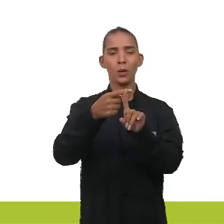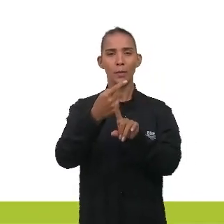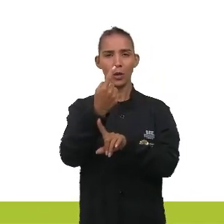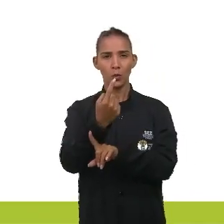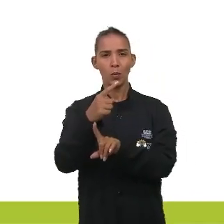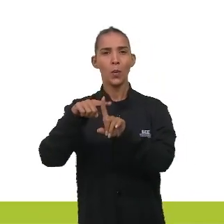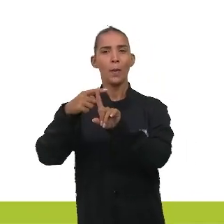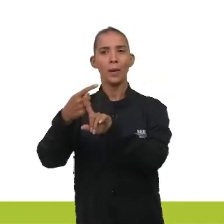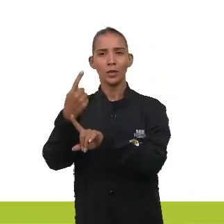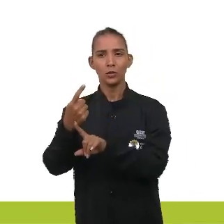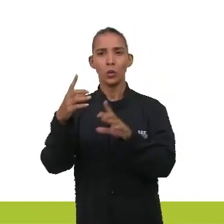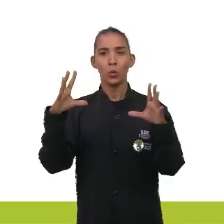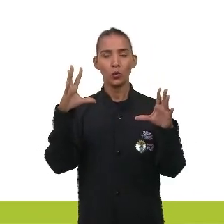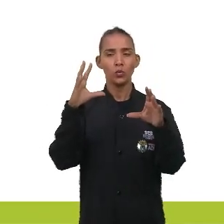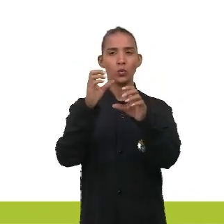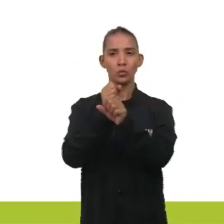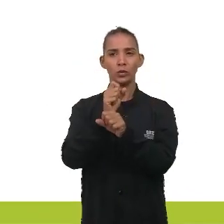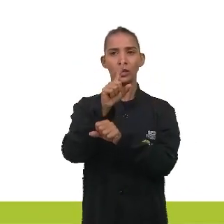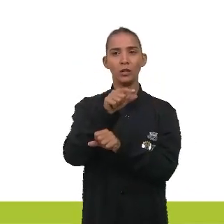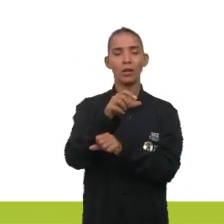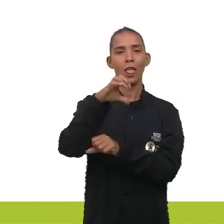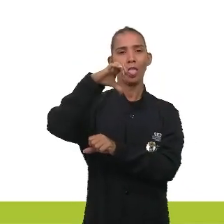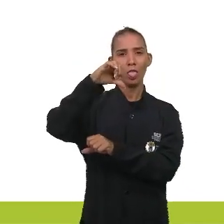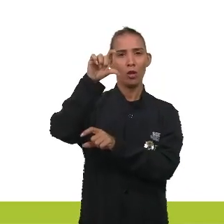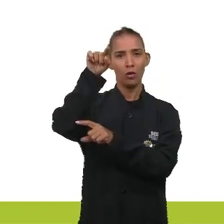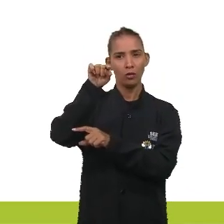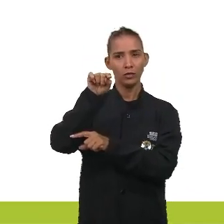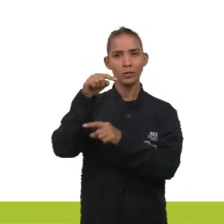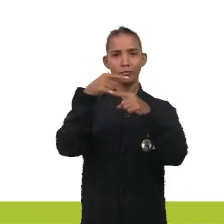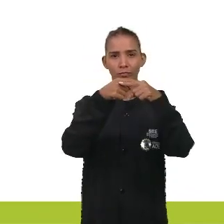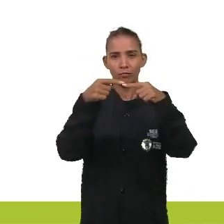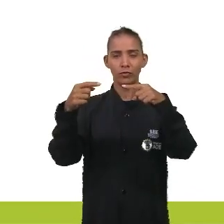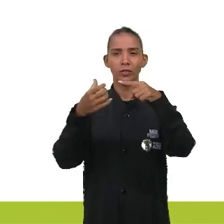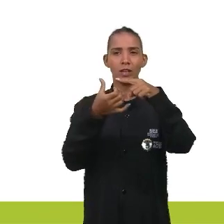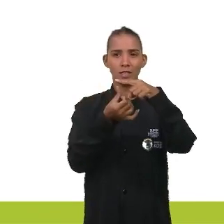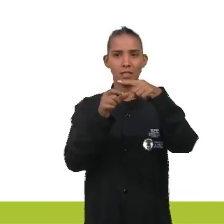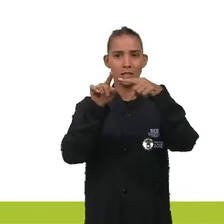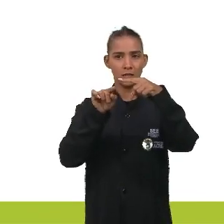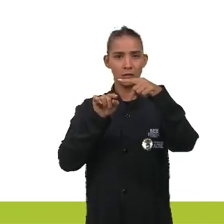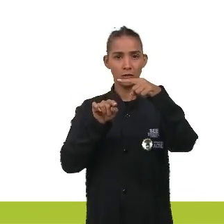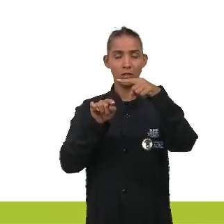Dividido para 6 fatorial vezes 3 fatorial.